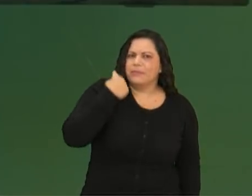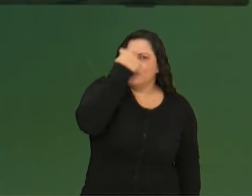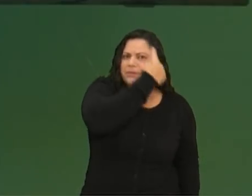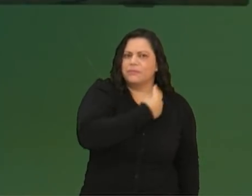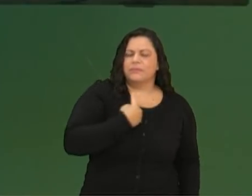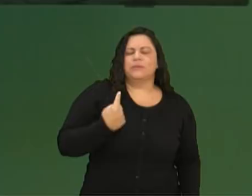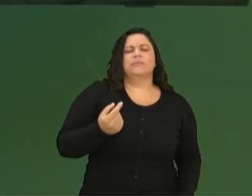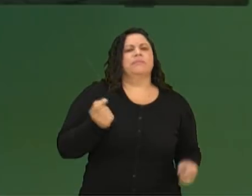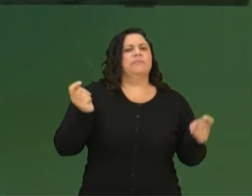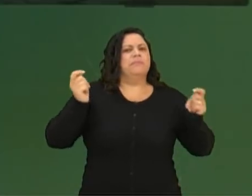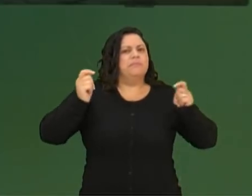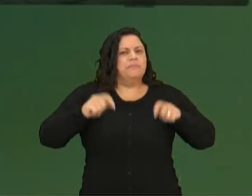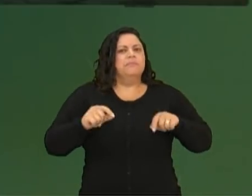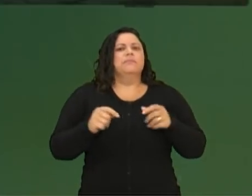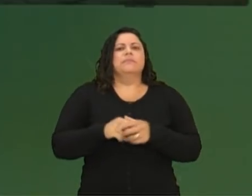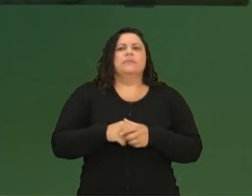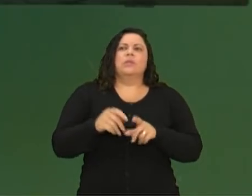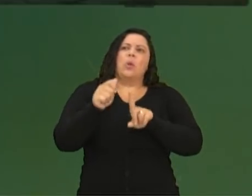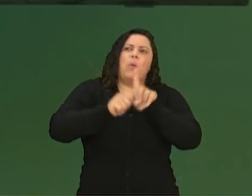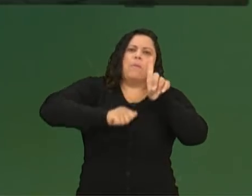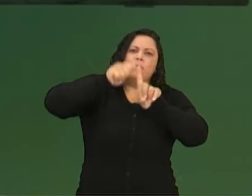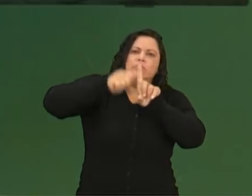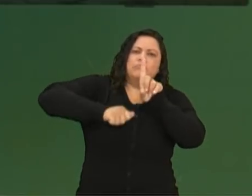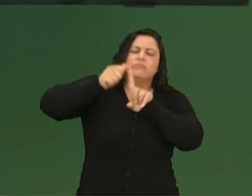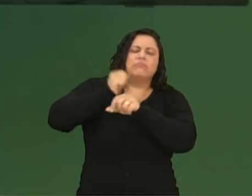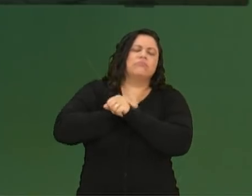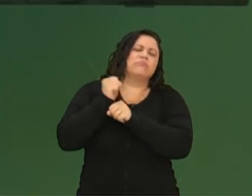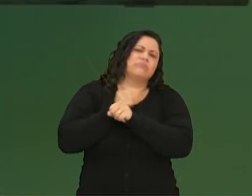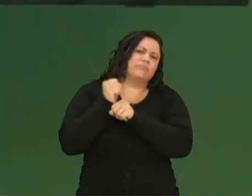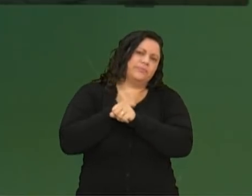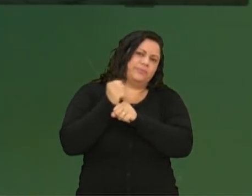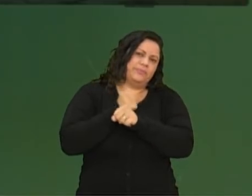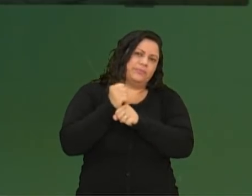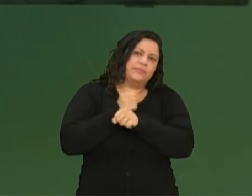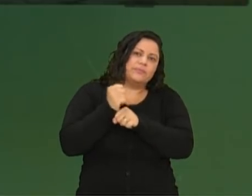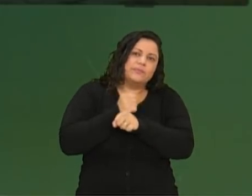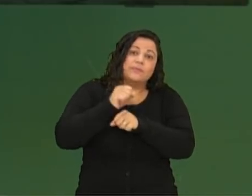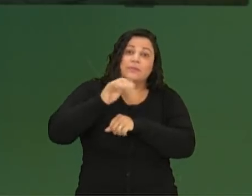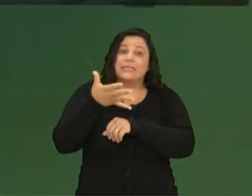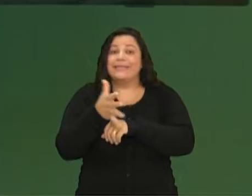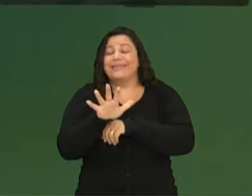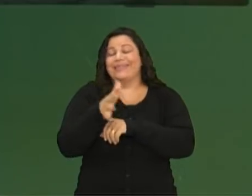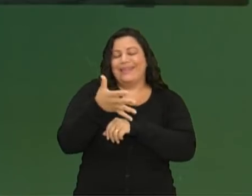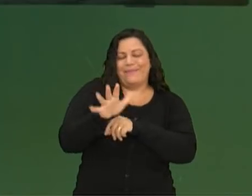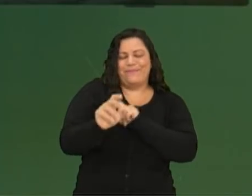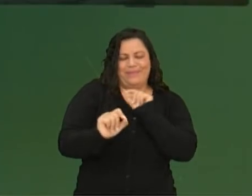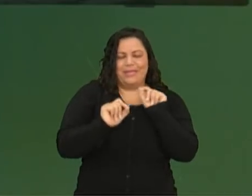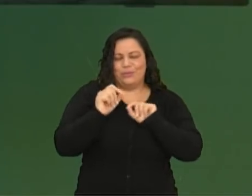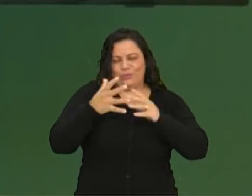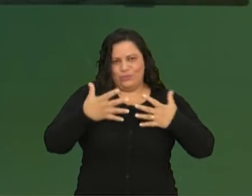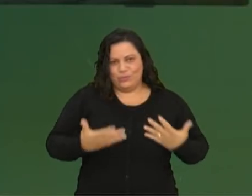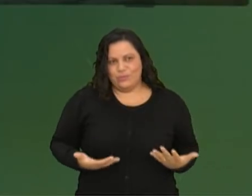viver algumas horas, meses ou até anos, tá? Vai depender de qual glóbulo branco estamos falando.